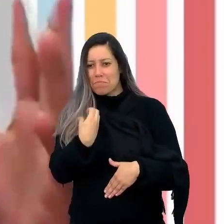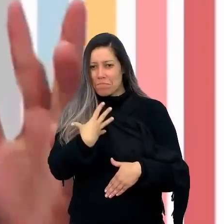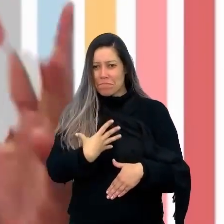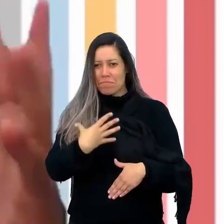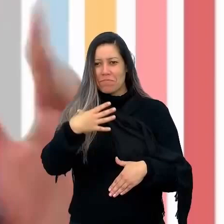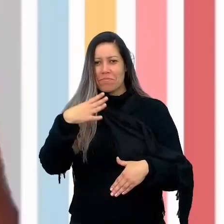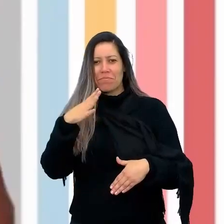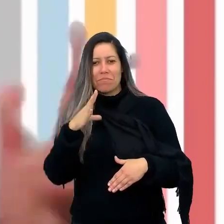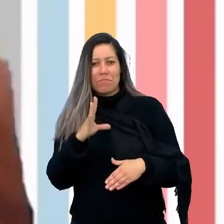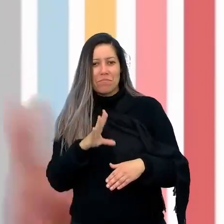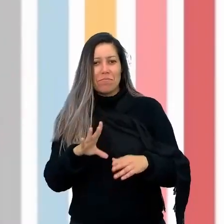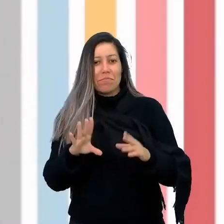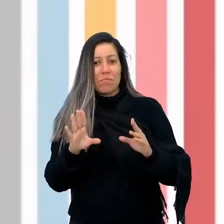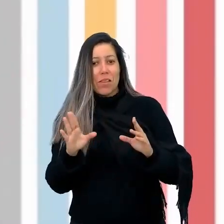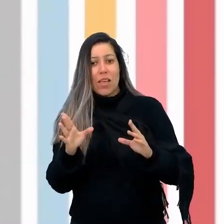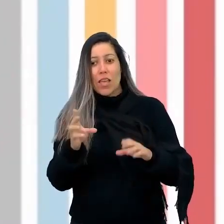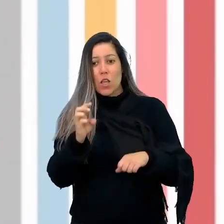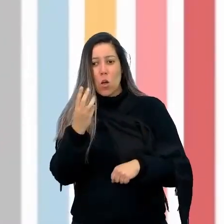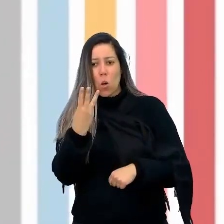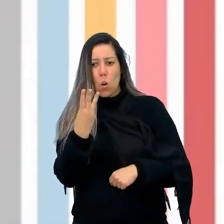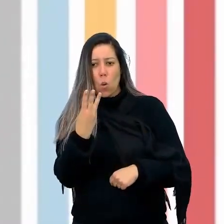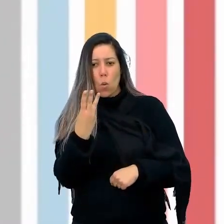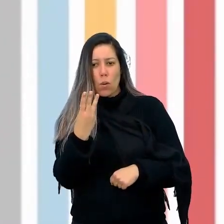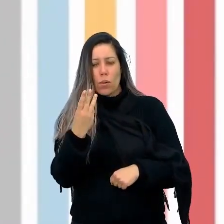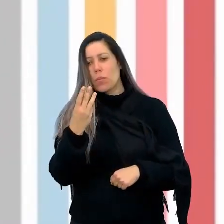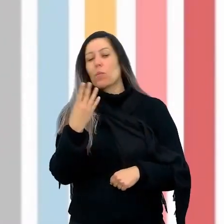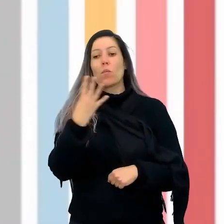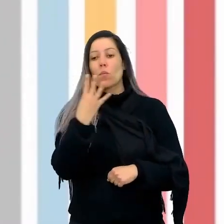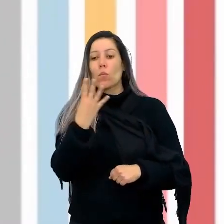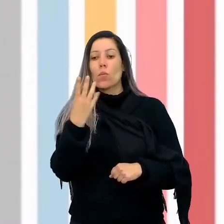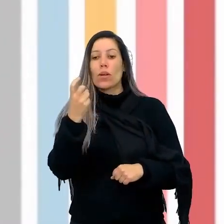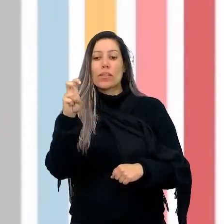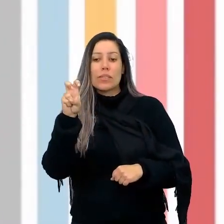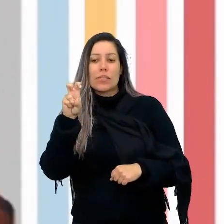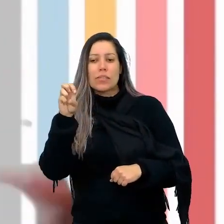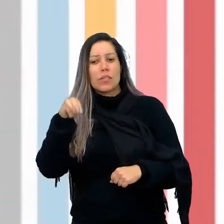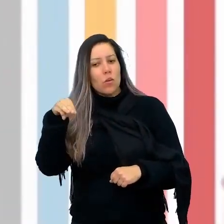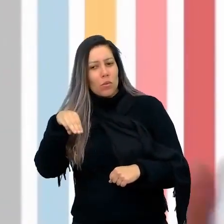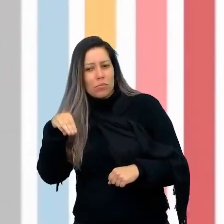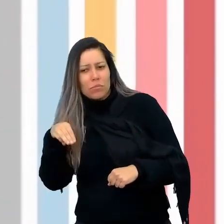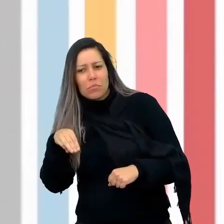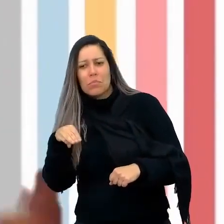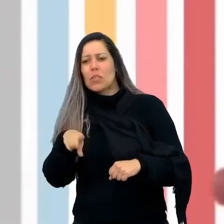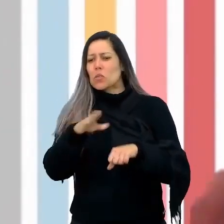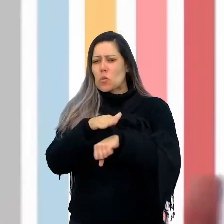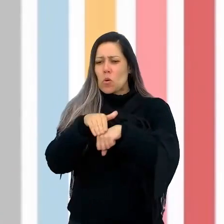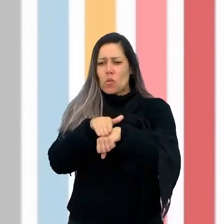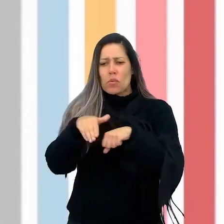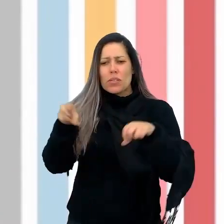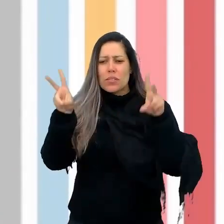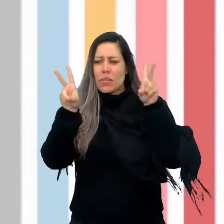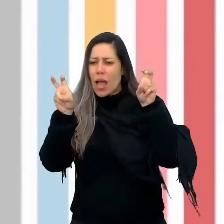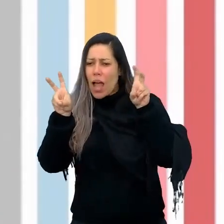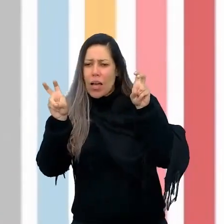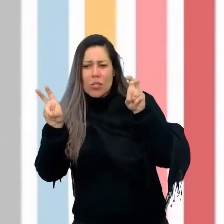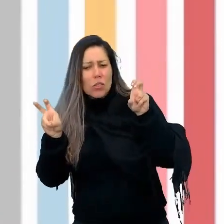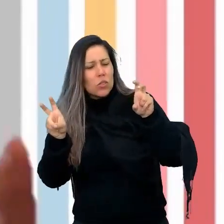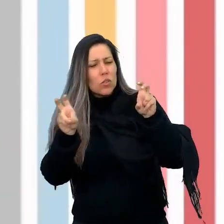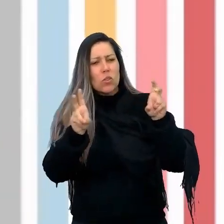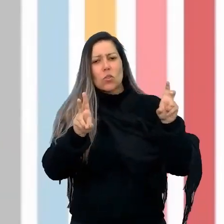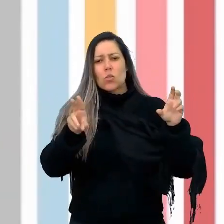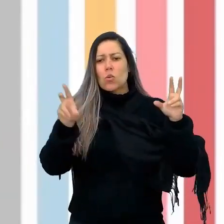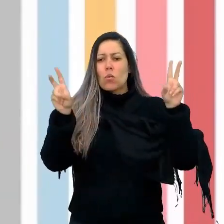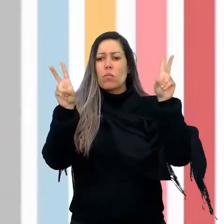teremos, né, os próximos 45 minutos, e para falar de coisas tão sérias, profundas,